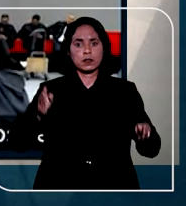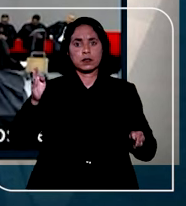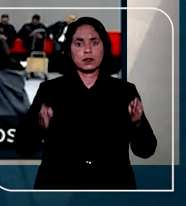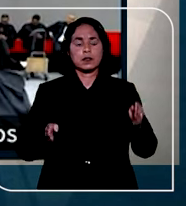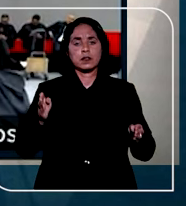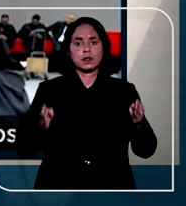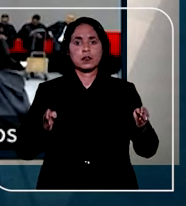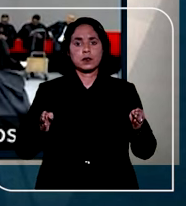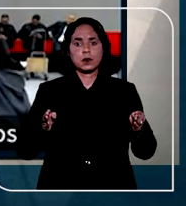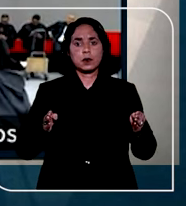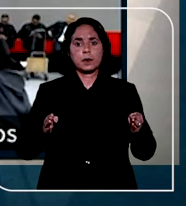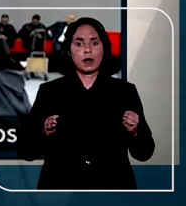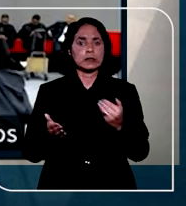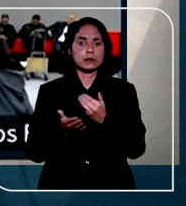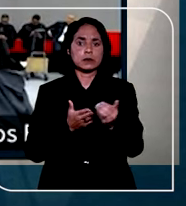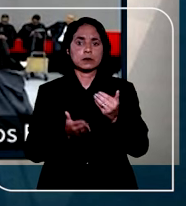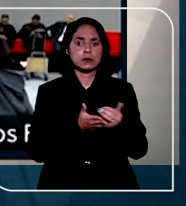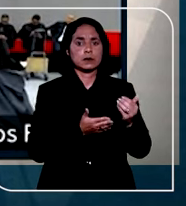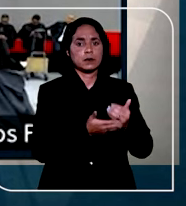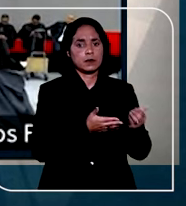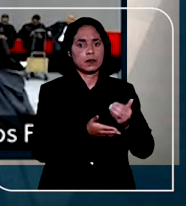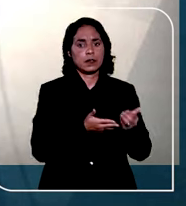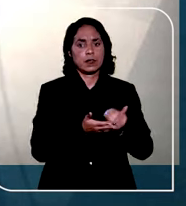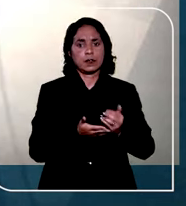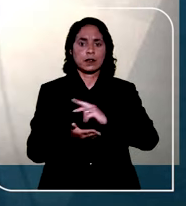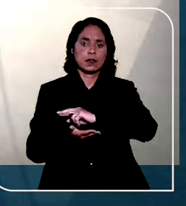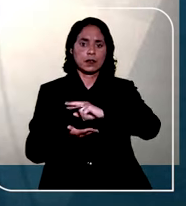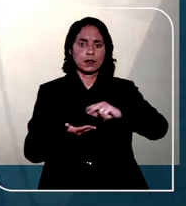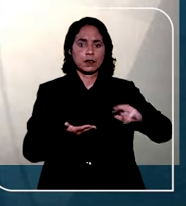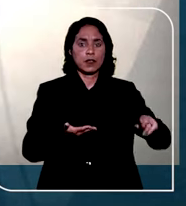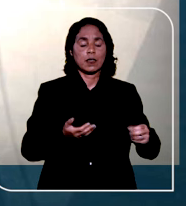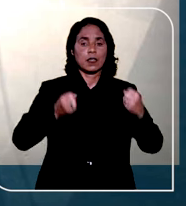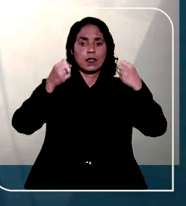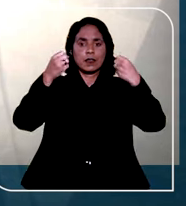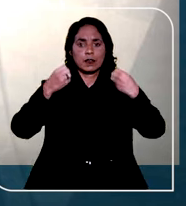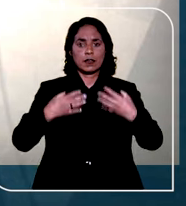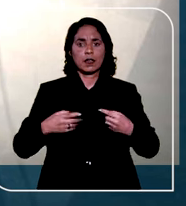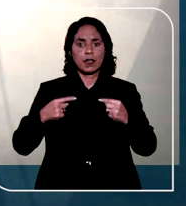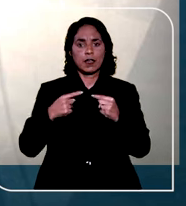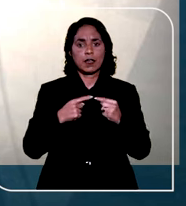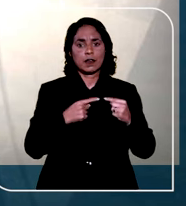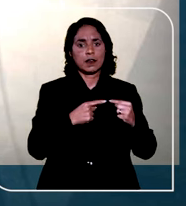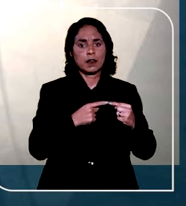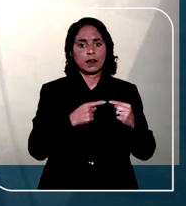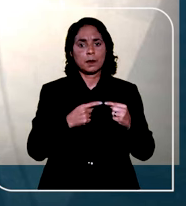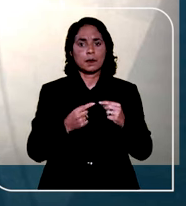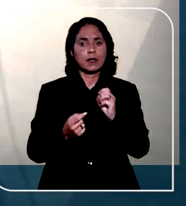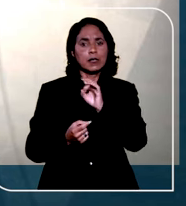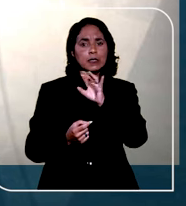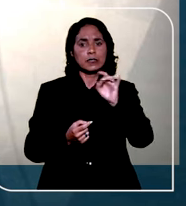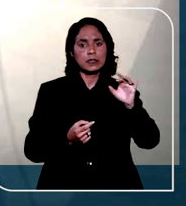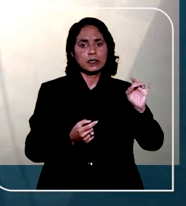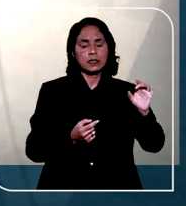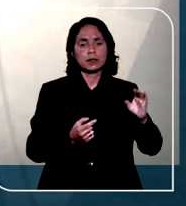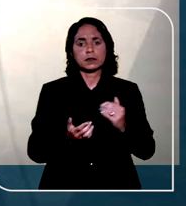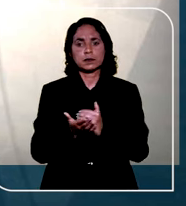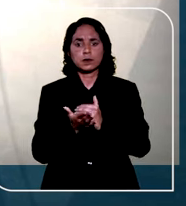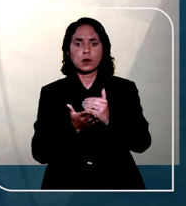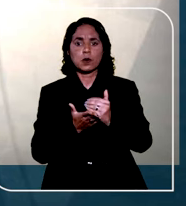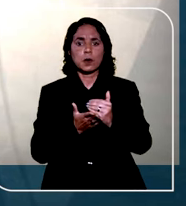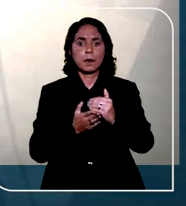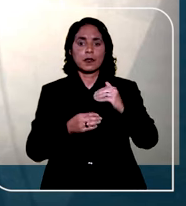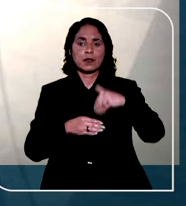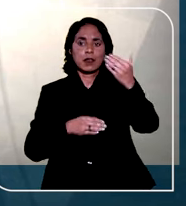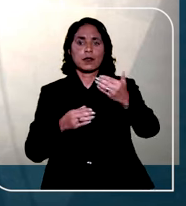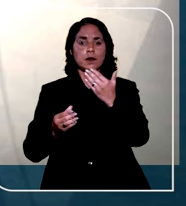material prescricional ou decadencial dis respeito ao momento para a parte praticar determinado ato fora